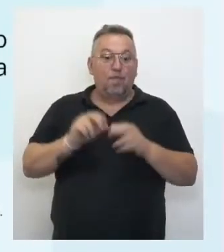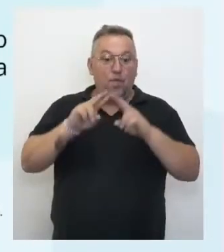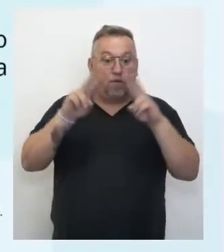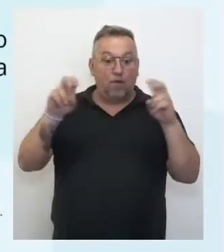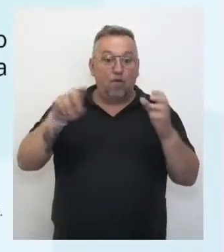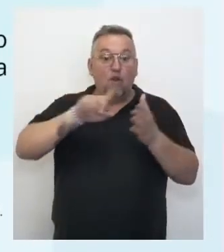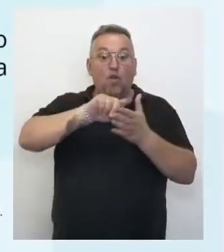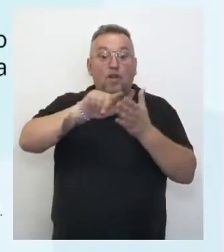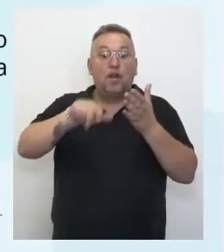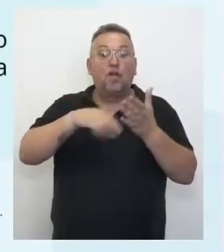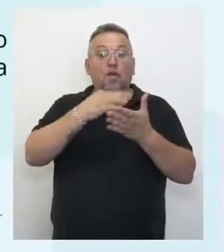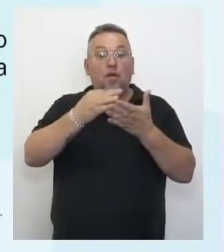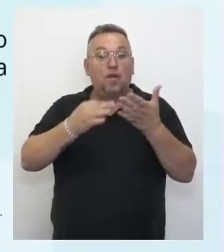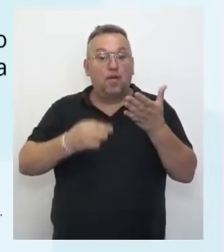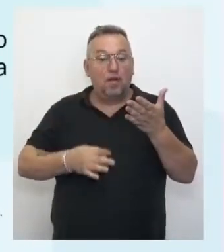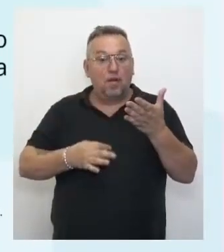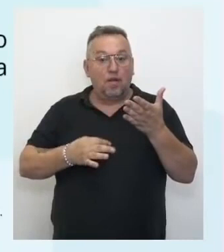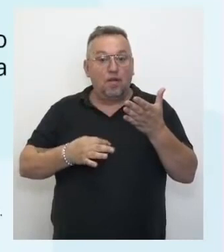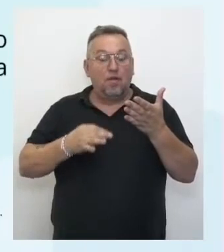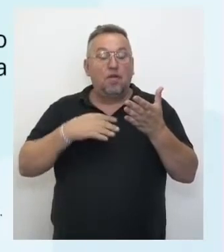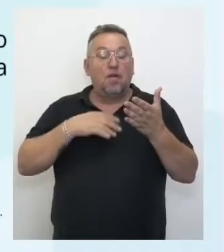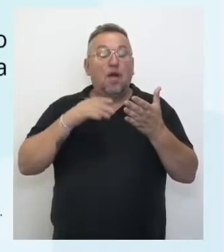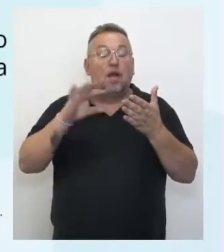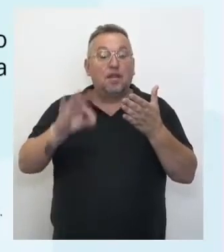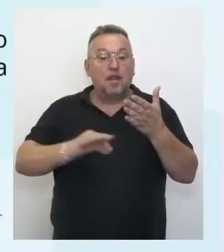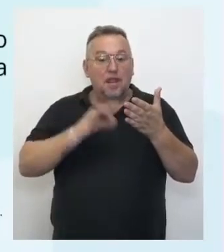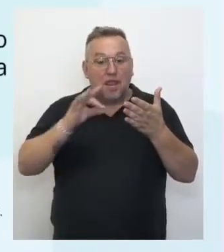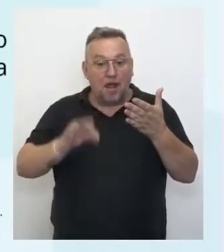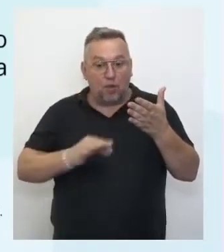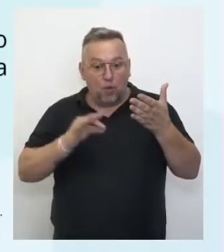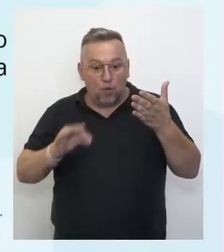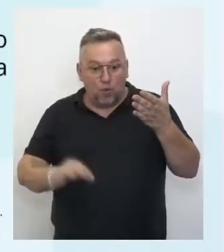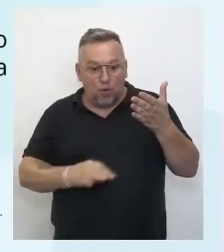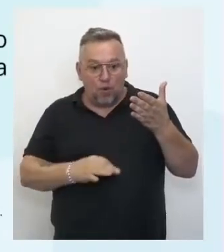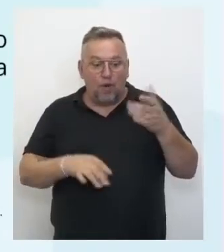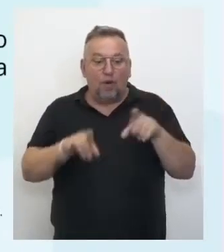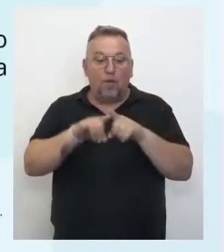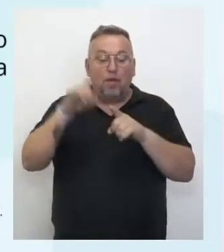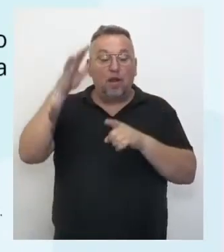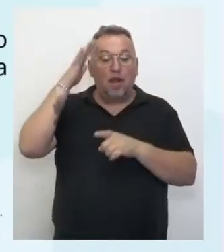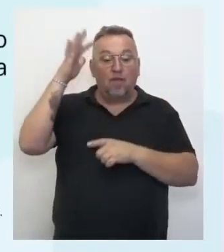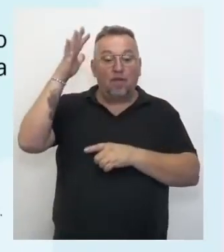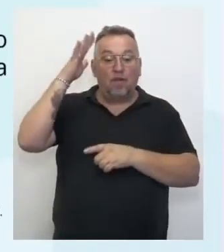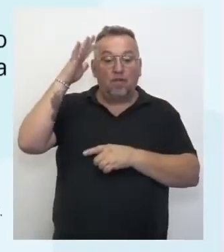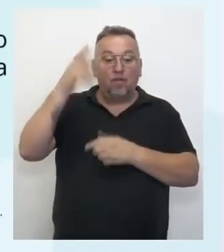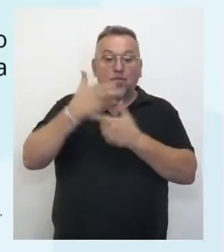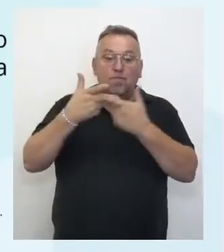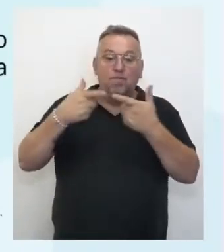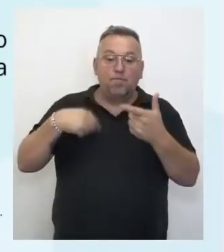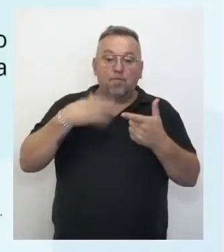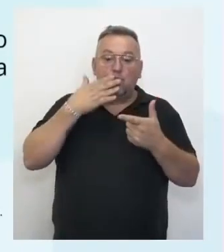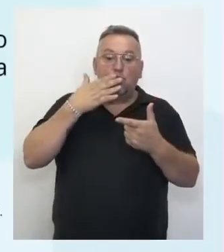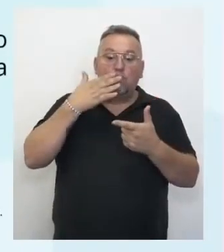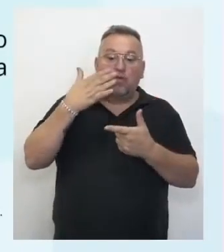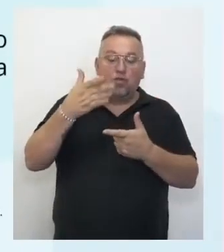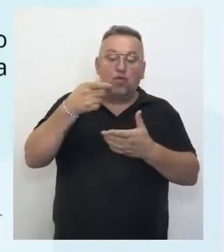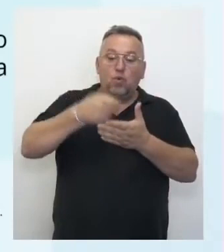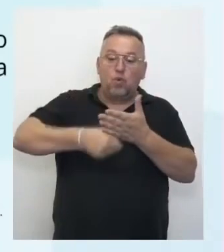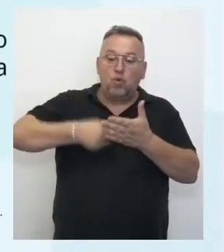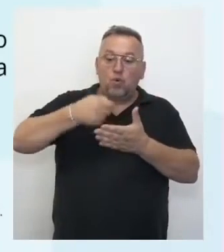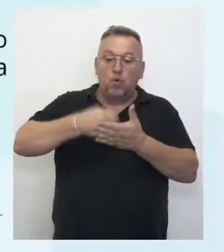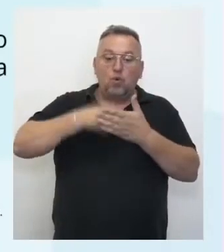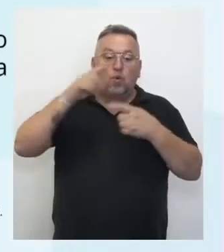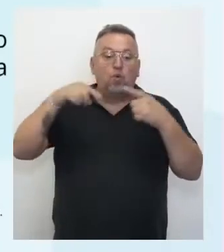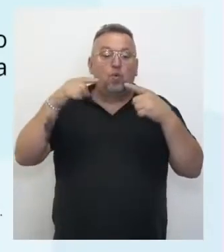aula, o gênero textual abaixo assinado. Objetivo da aula, refletir acerca da reivindicação como uma